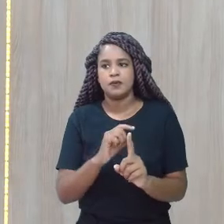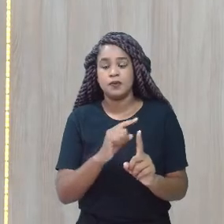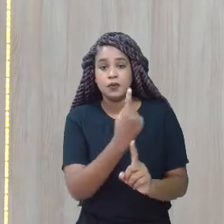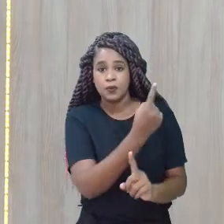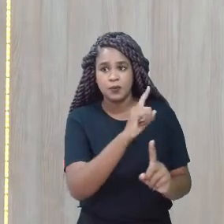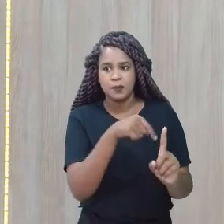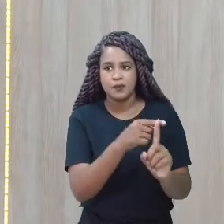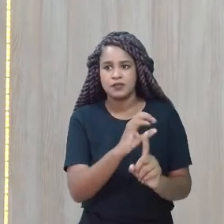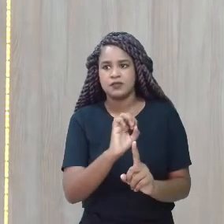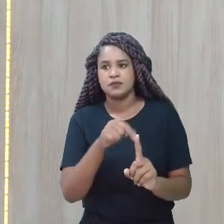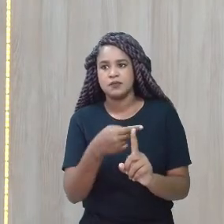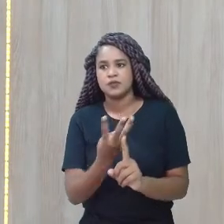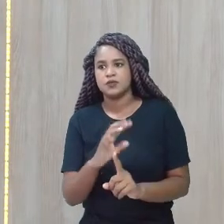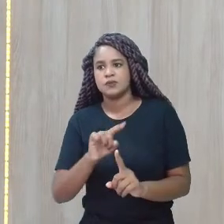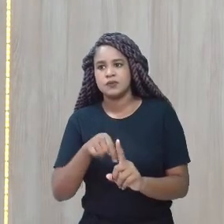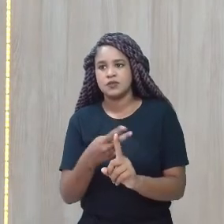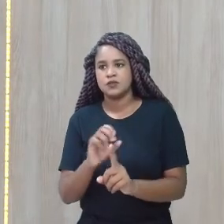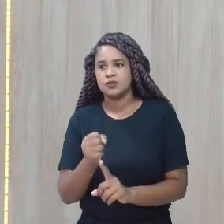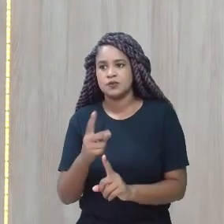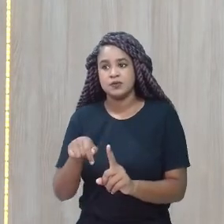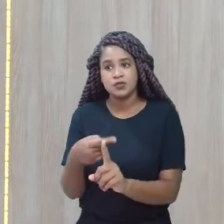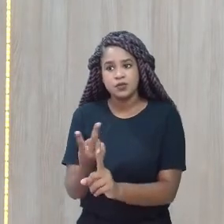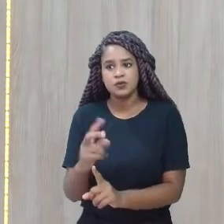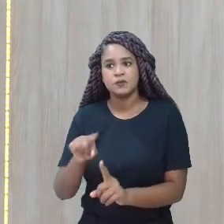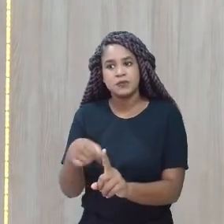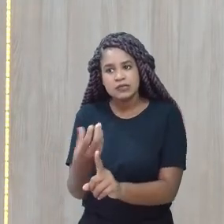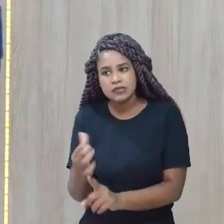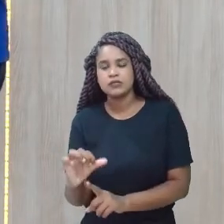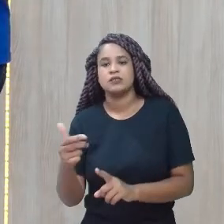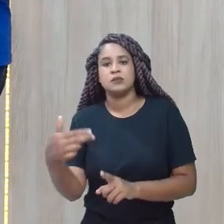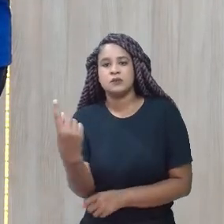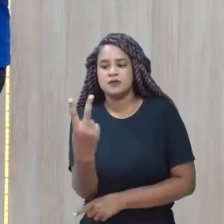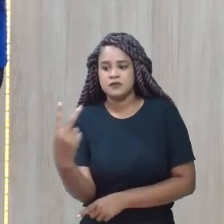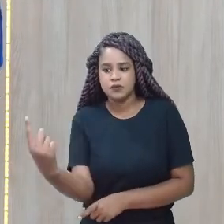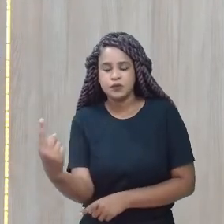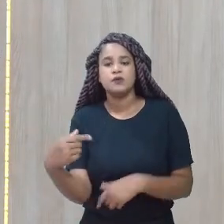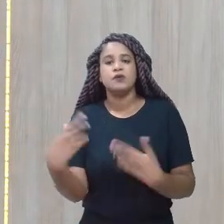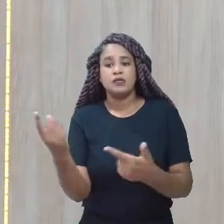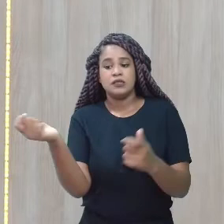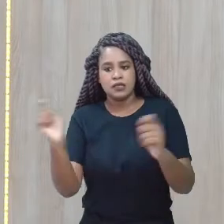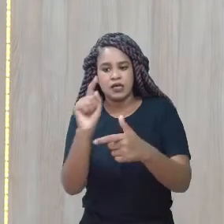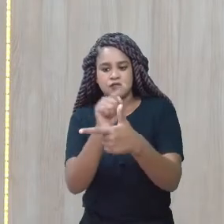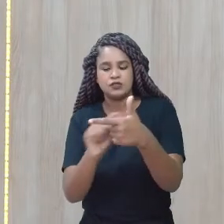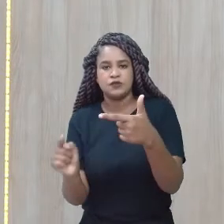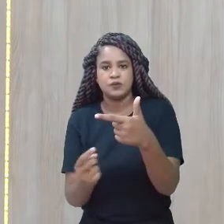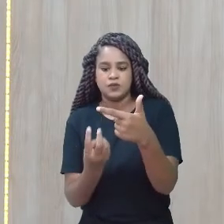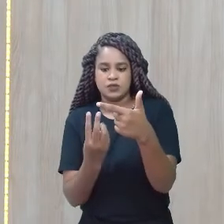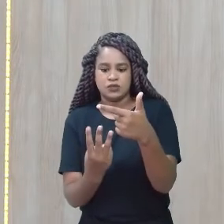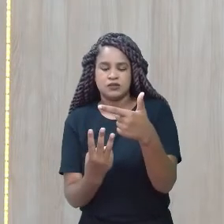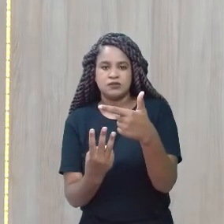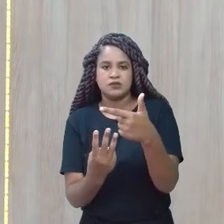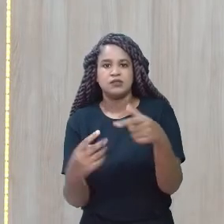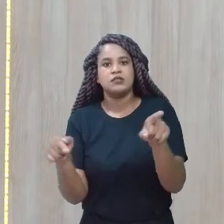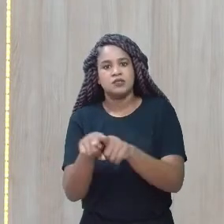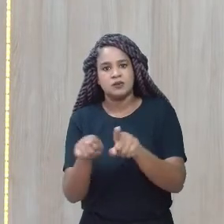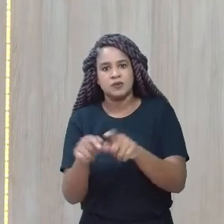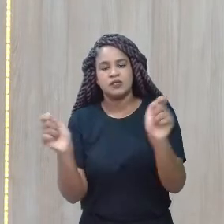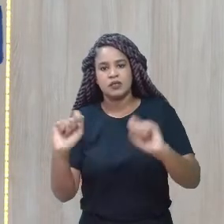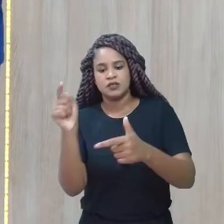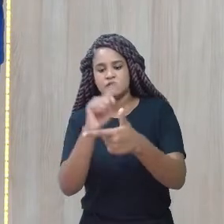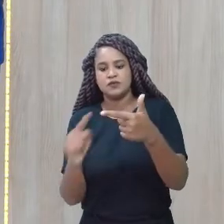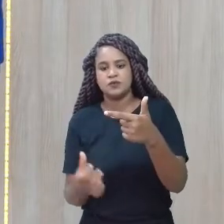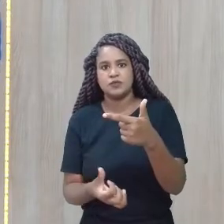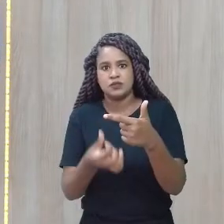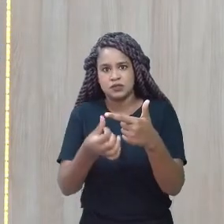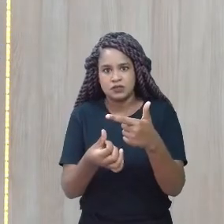também tem que terminou em 6 e é um número par. Então, atendeu as duas características, esse número todinho dá para dividir por